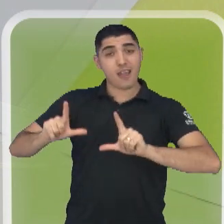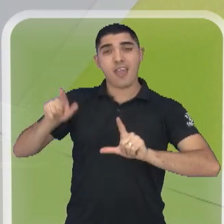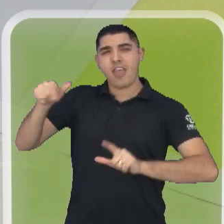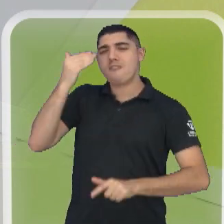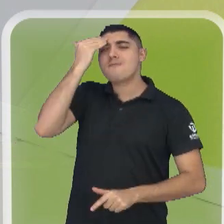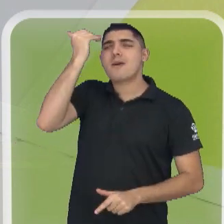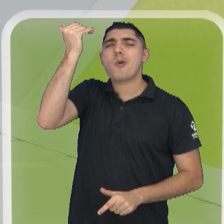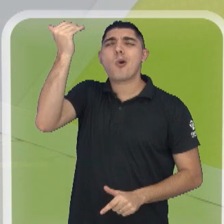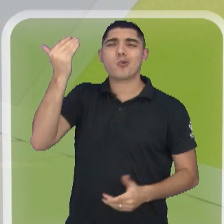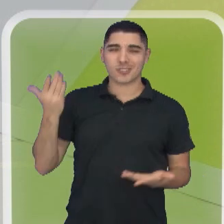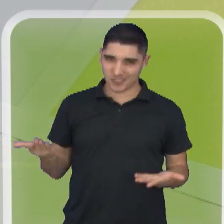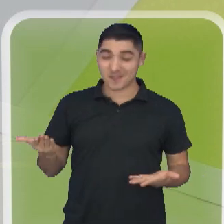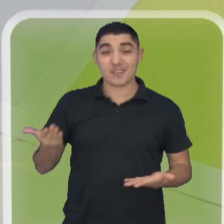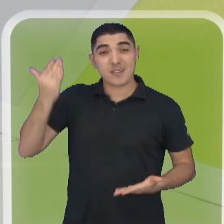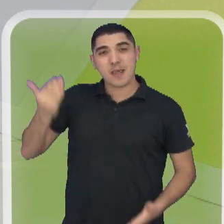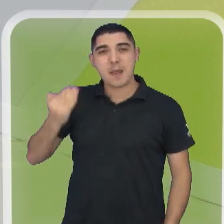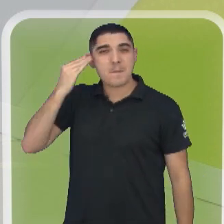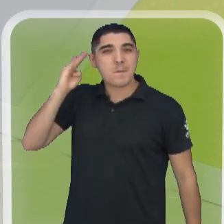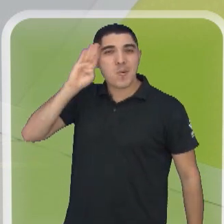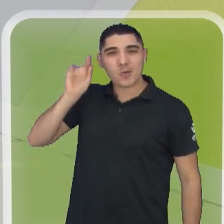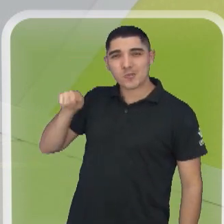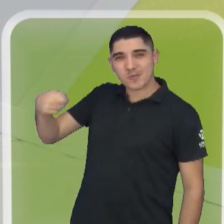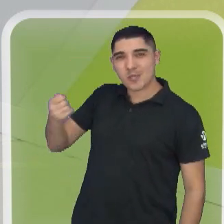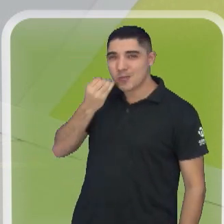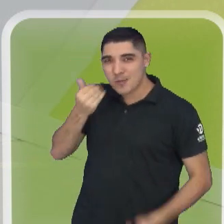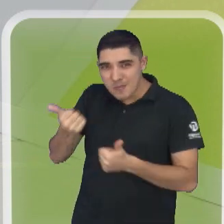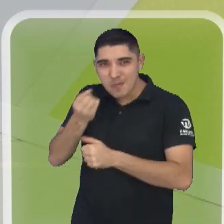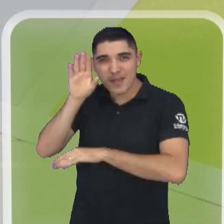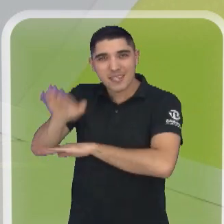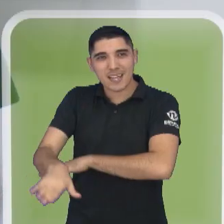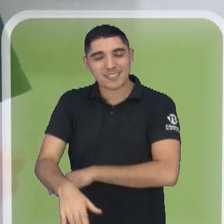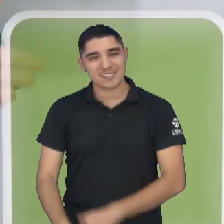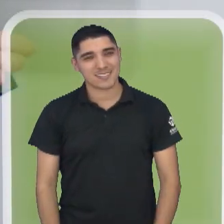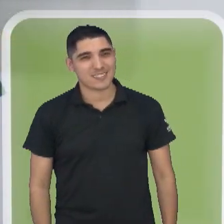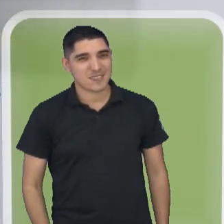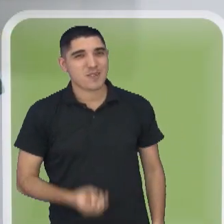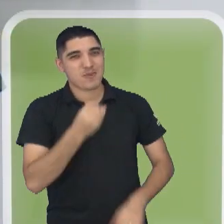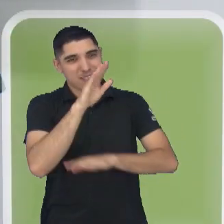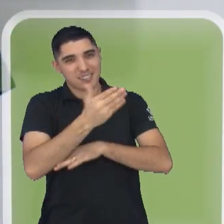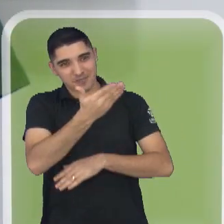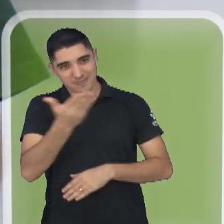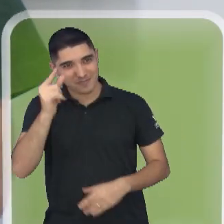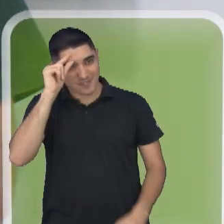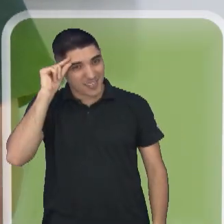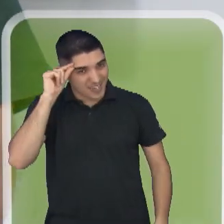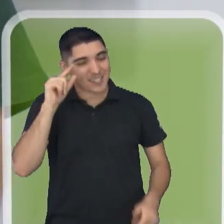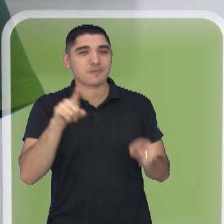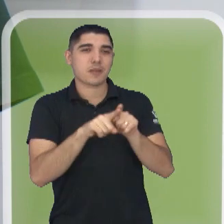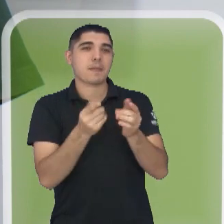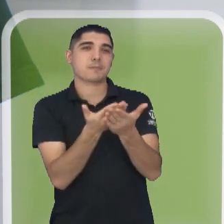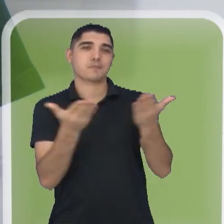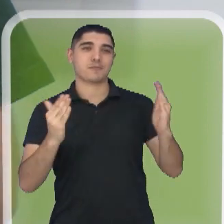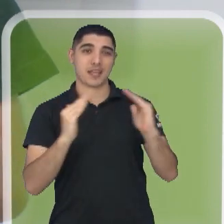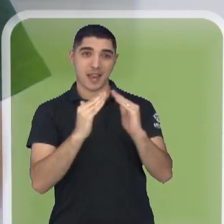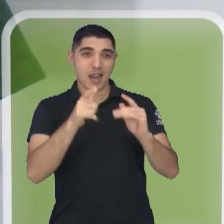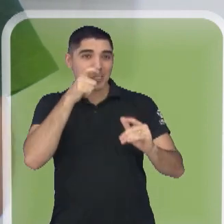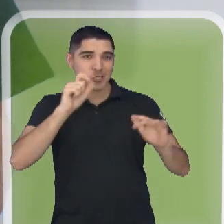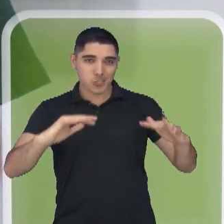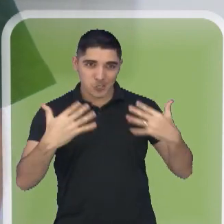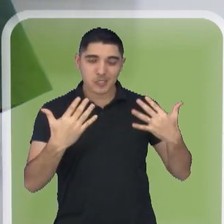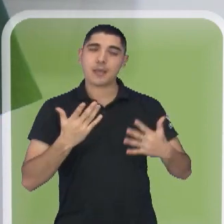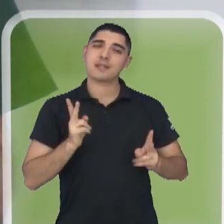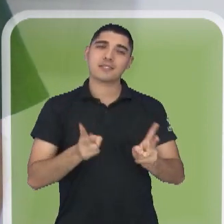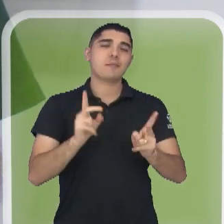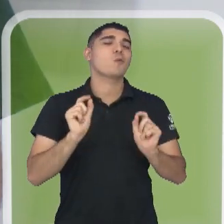TV Câmara, o nosso querido Bruno Castilho. Tudo bem, Brunão? Boa tarde. Boa tarde, Vieira. Boa tarde a você aí de casa. Como sempre, é um